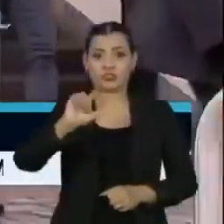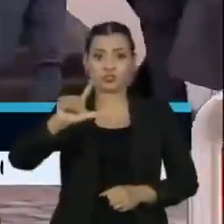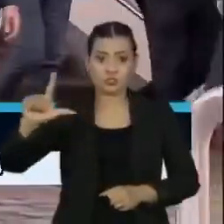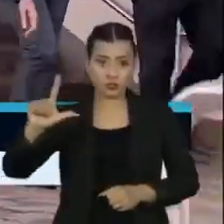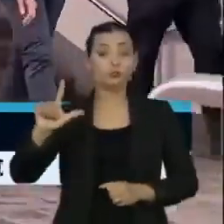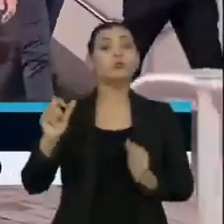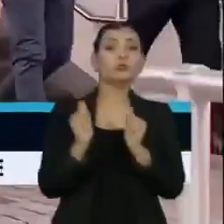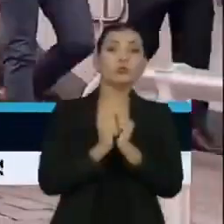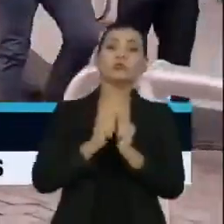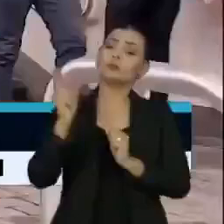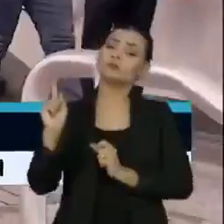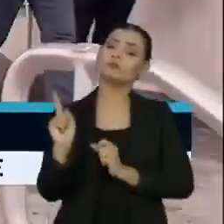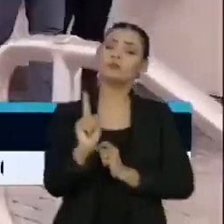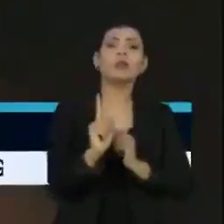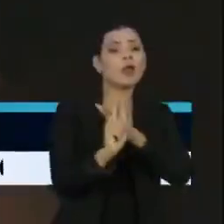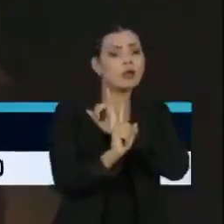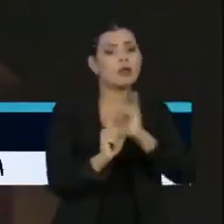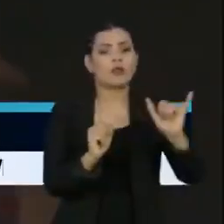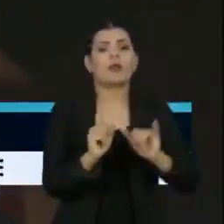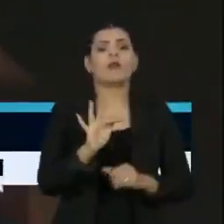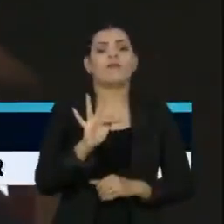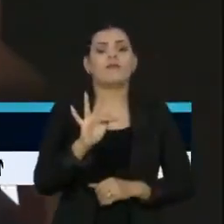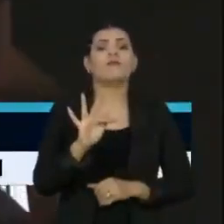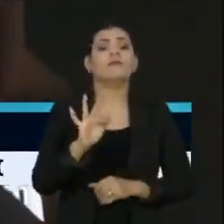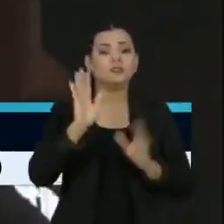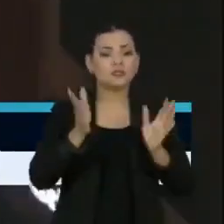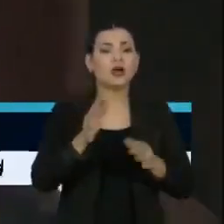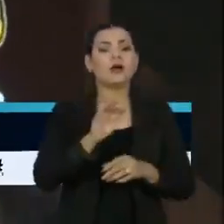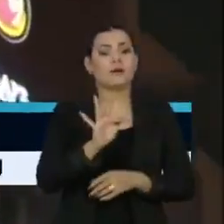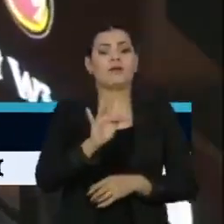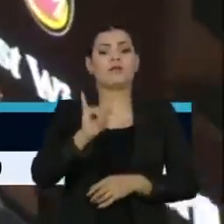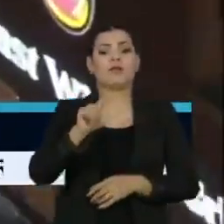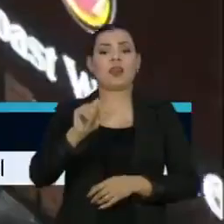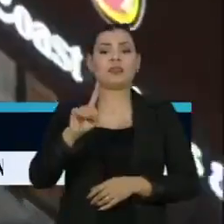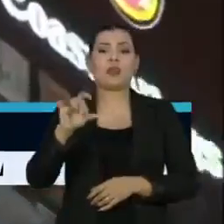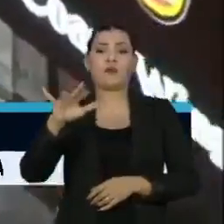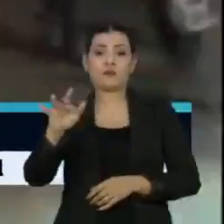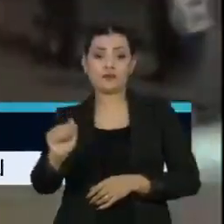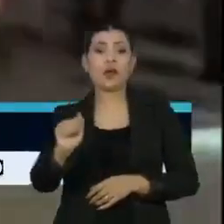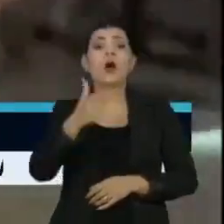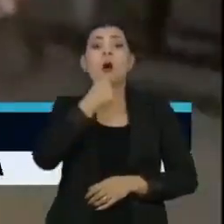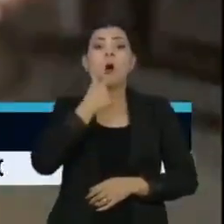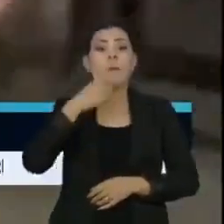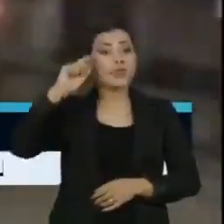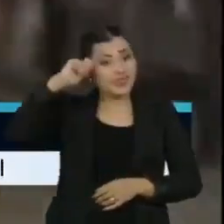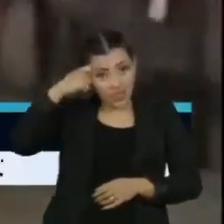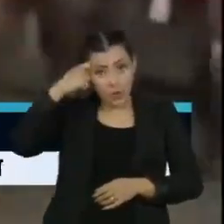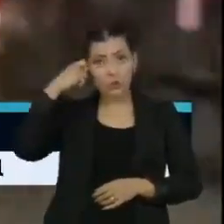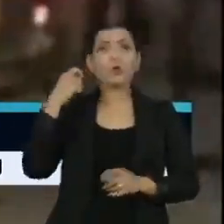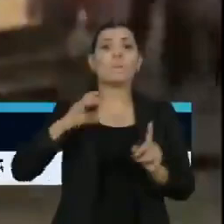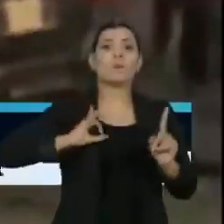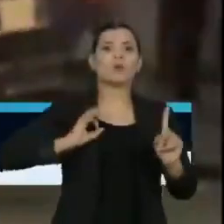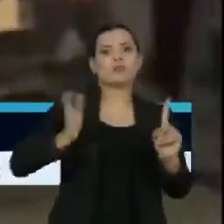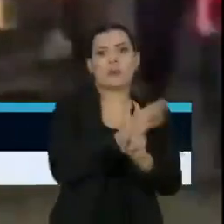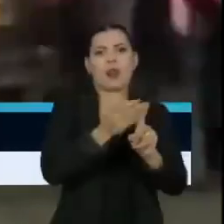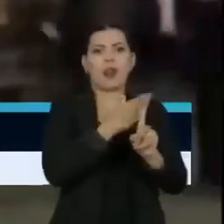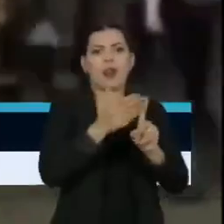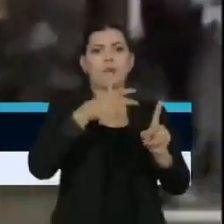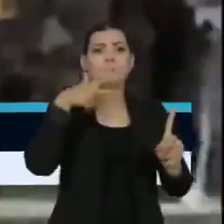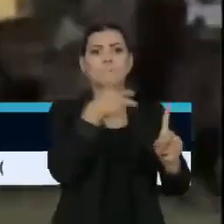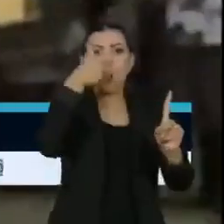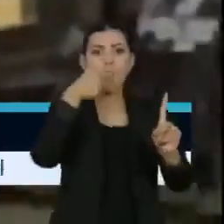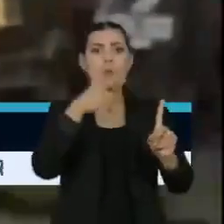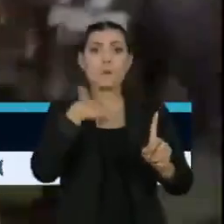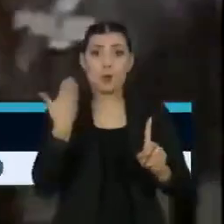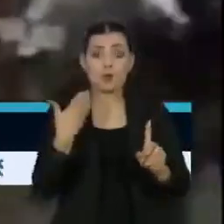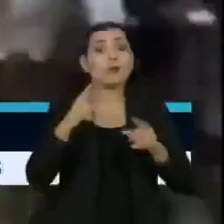ele comentou a situação na Filadélfia, que enfrenta protestos contra a morte de um jovem negro por policiais. Biden